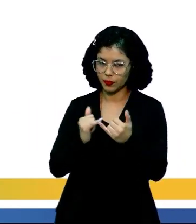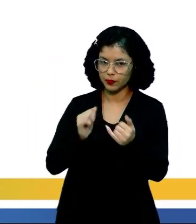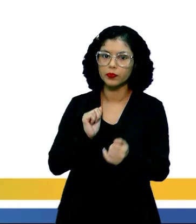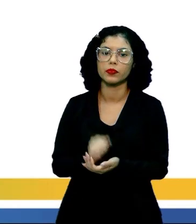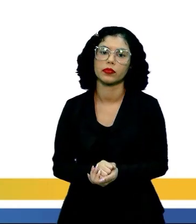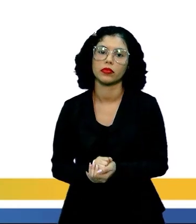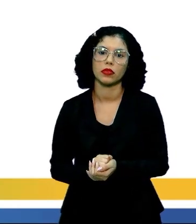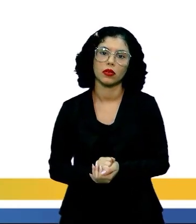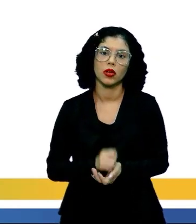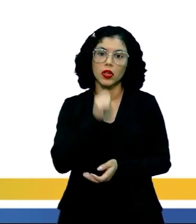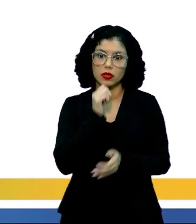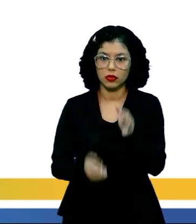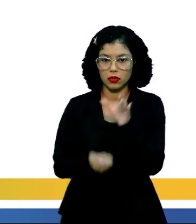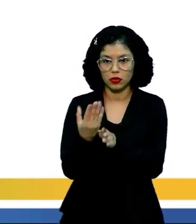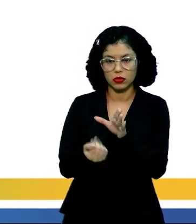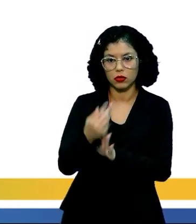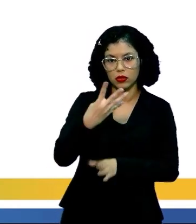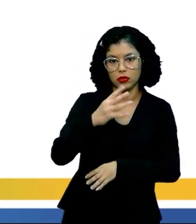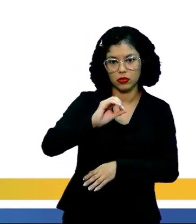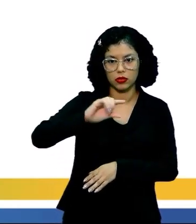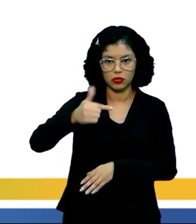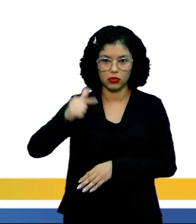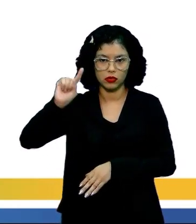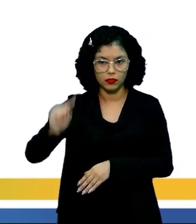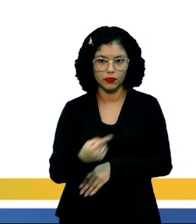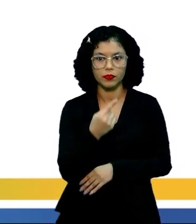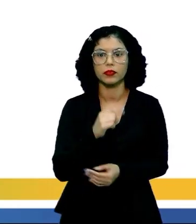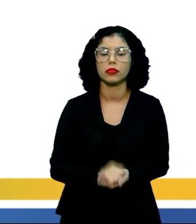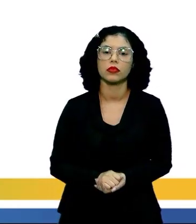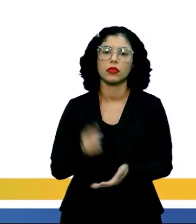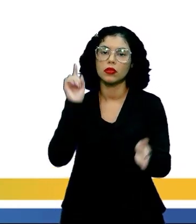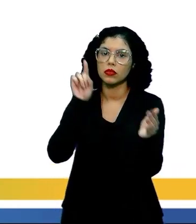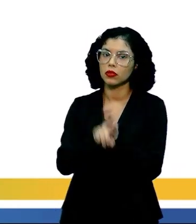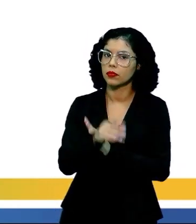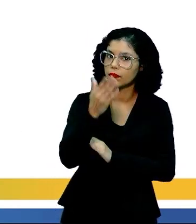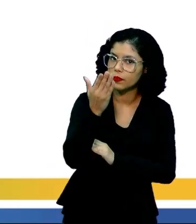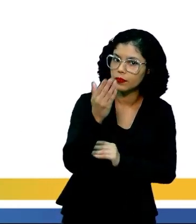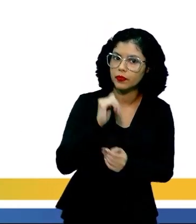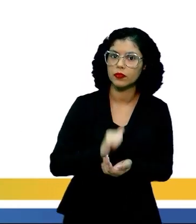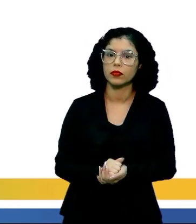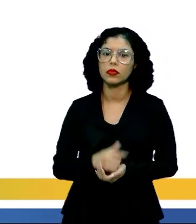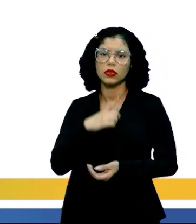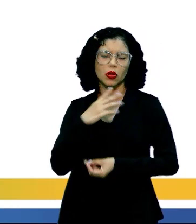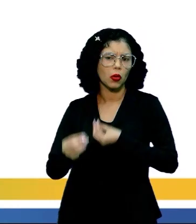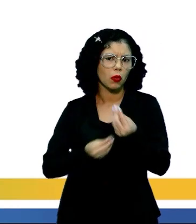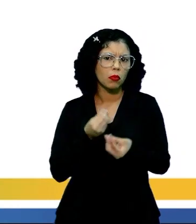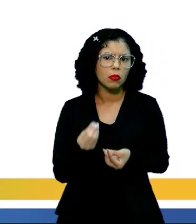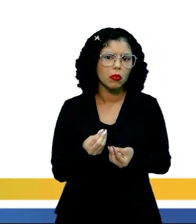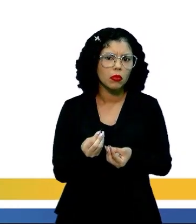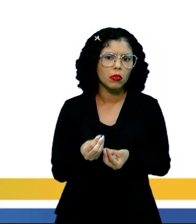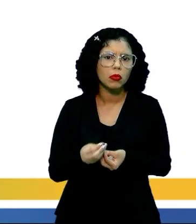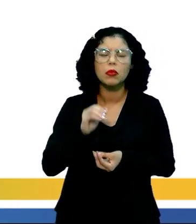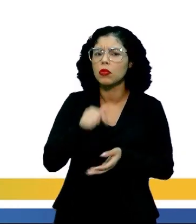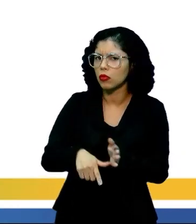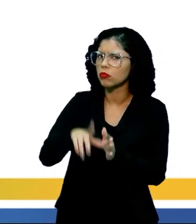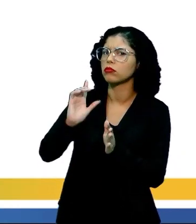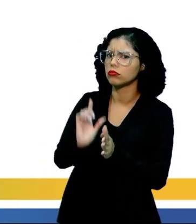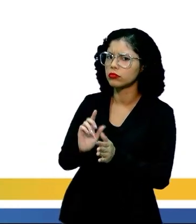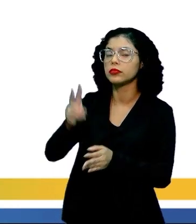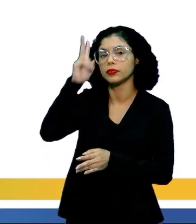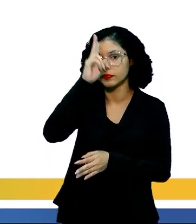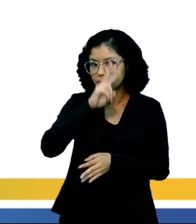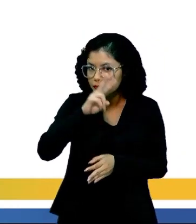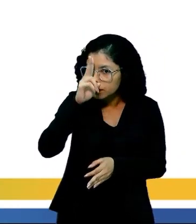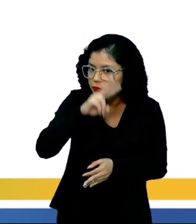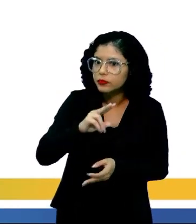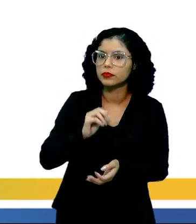brinquedos e foram produzidos 402.000. Eu pergunto para você, dá para entender o que é o excedente aqui? Lembra,